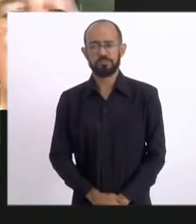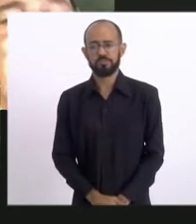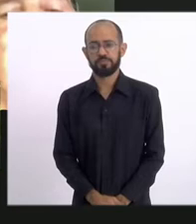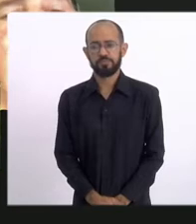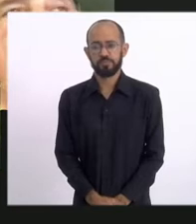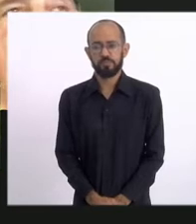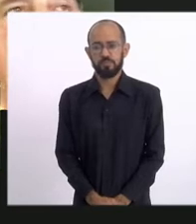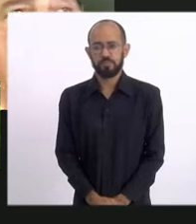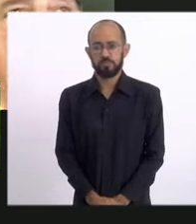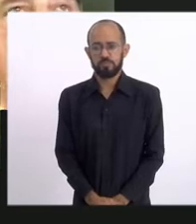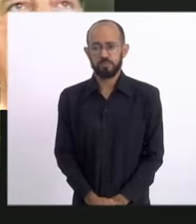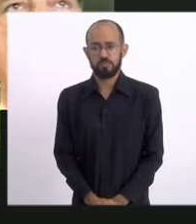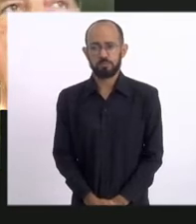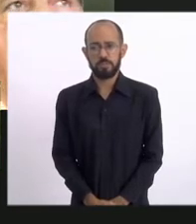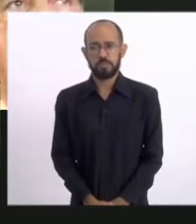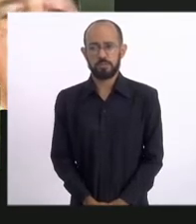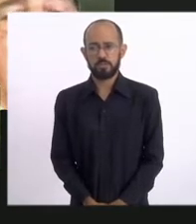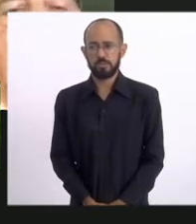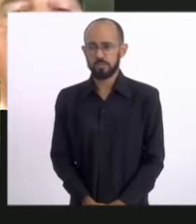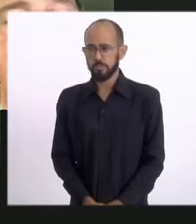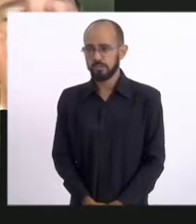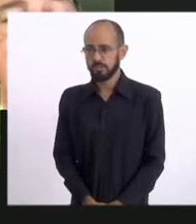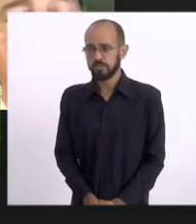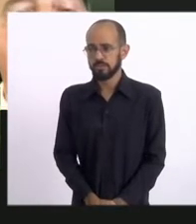pela anexação. Tá certo.